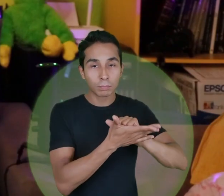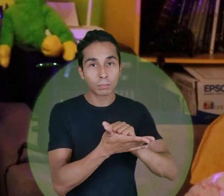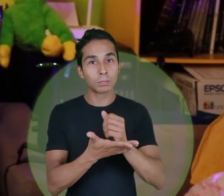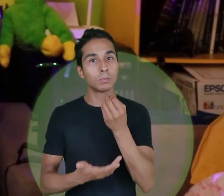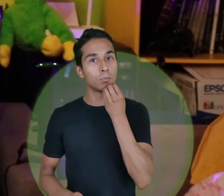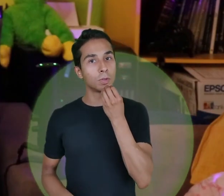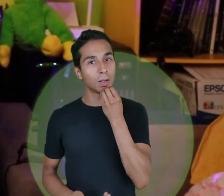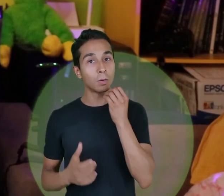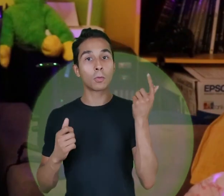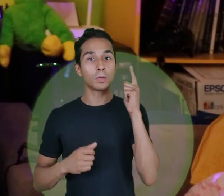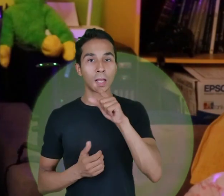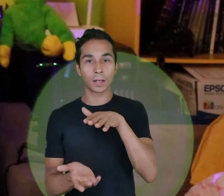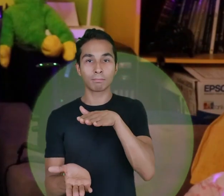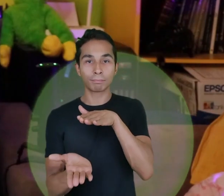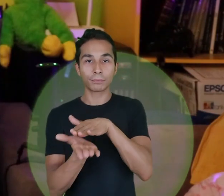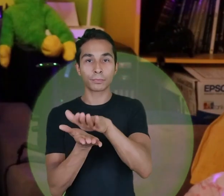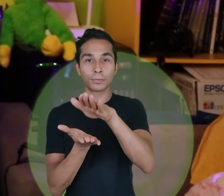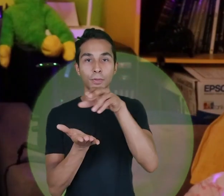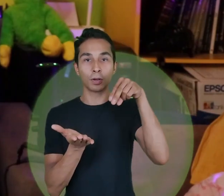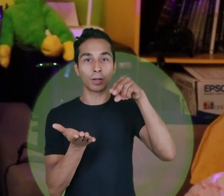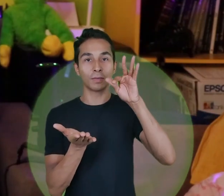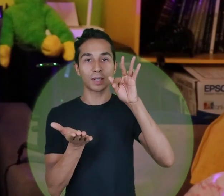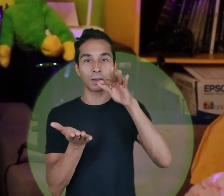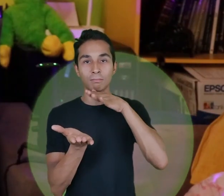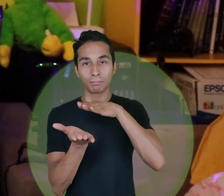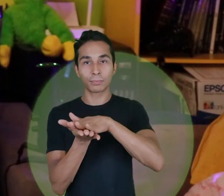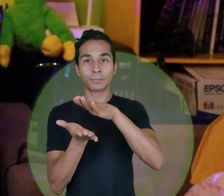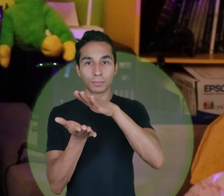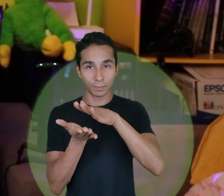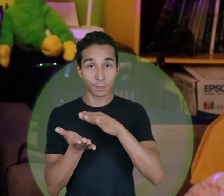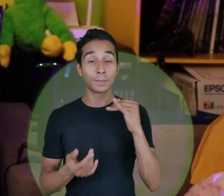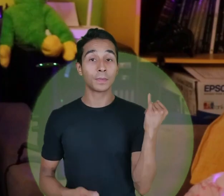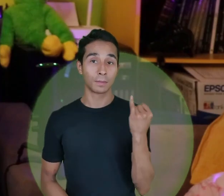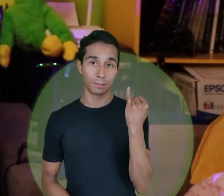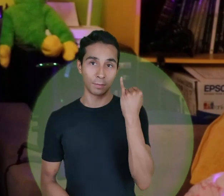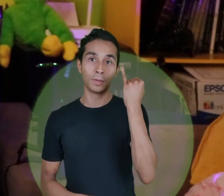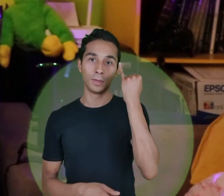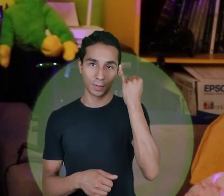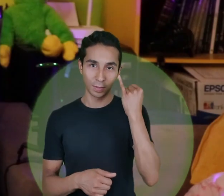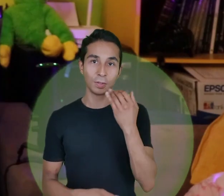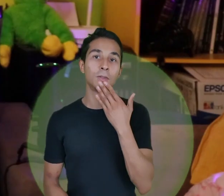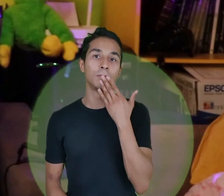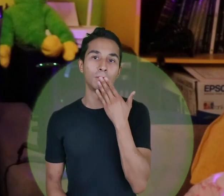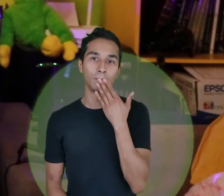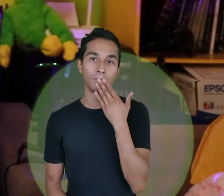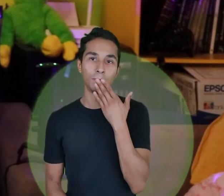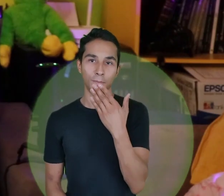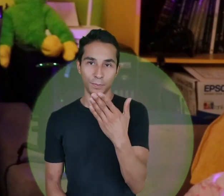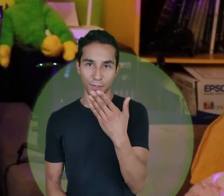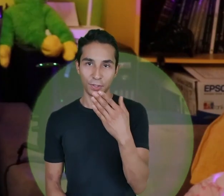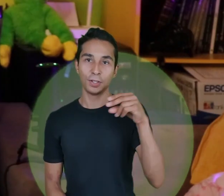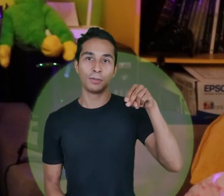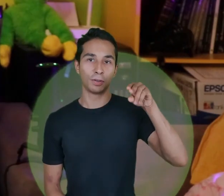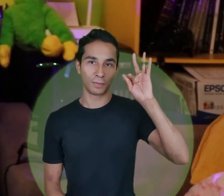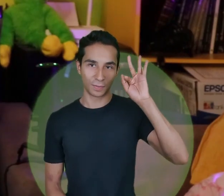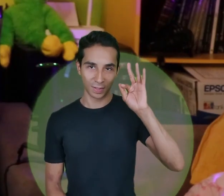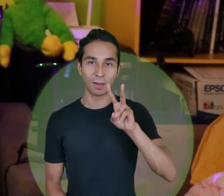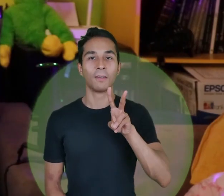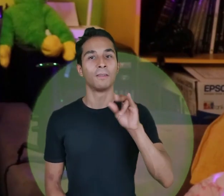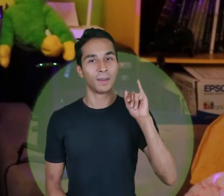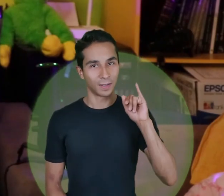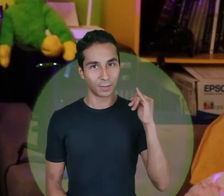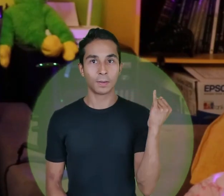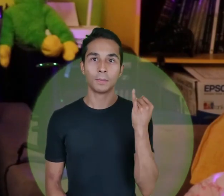fiscal, né, e é importante porque muitas pessoas, né, quando você começar a fazer mais projetos, vão pedir essa nota fiscal, então é todo um caminho para